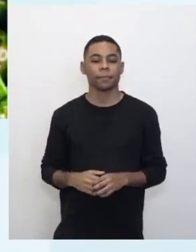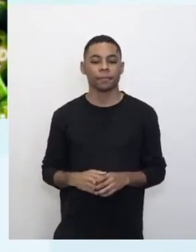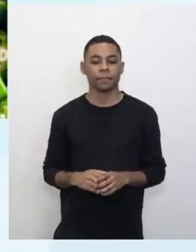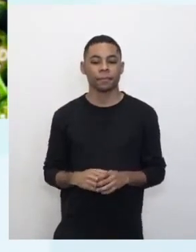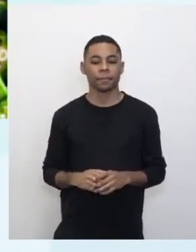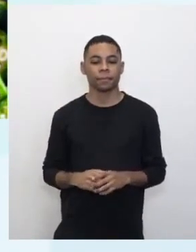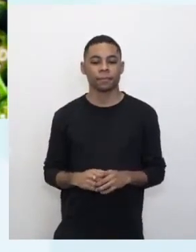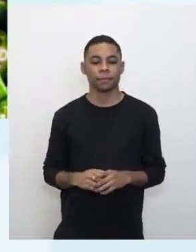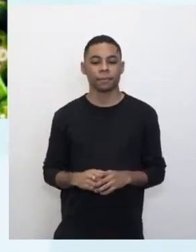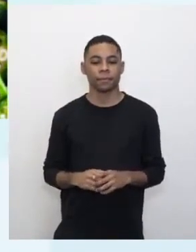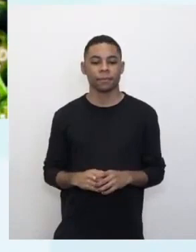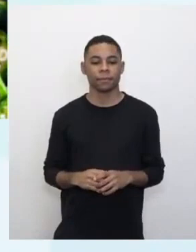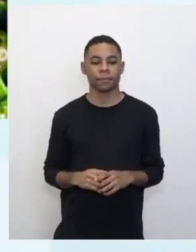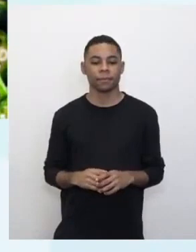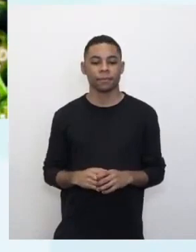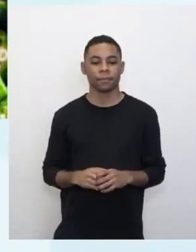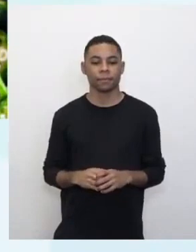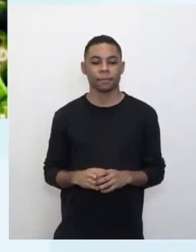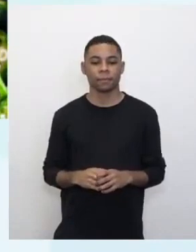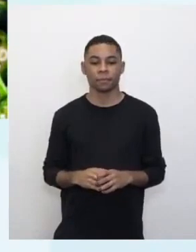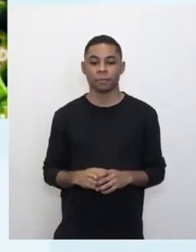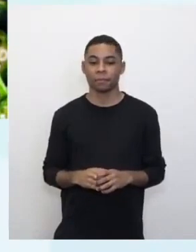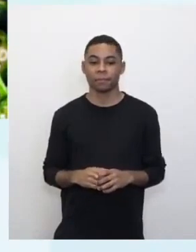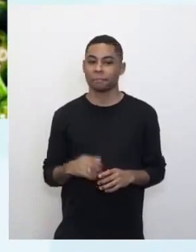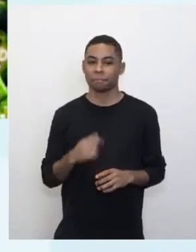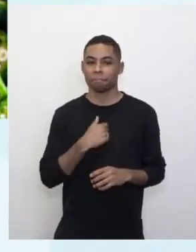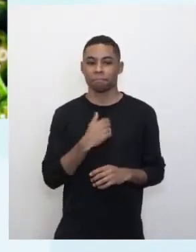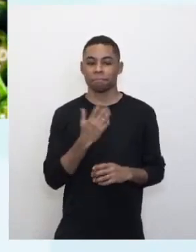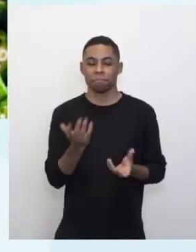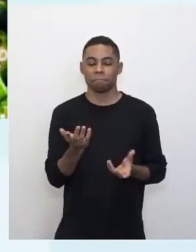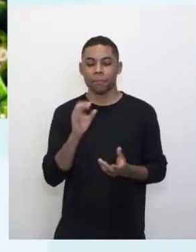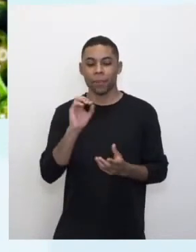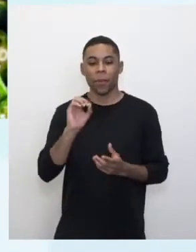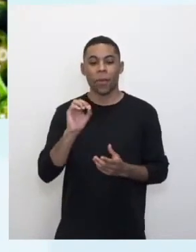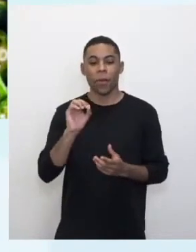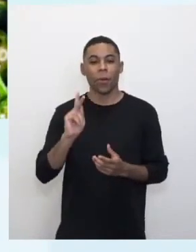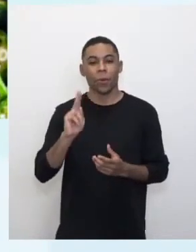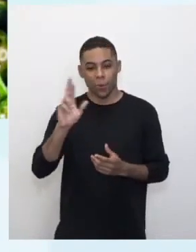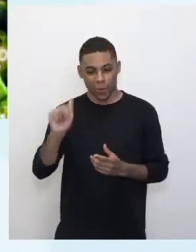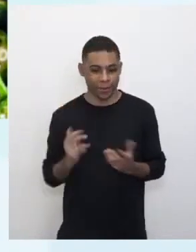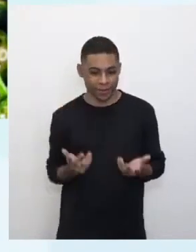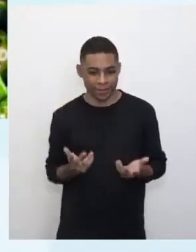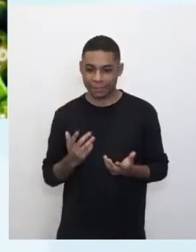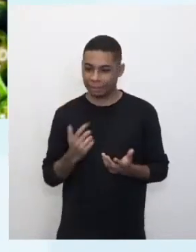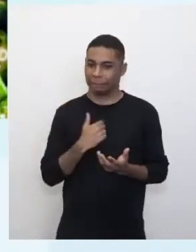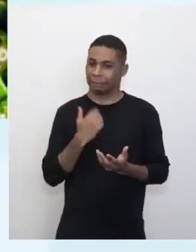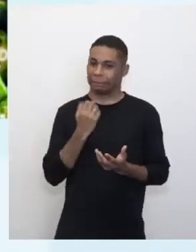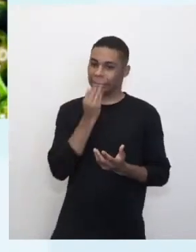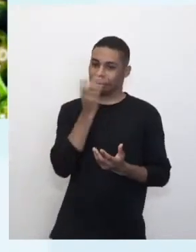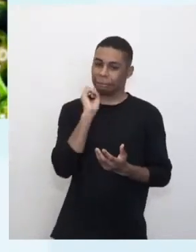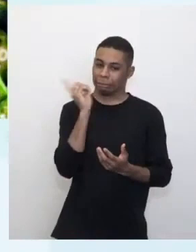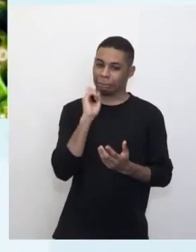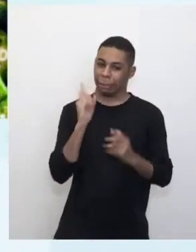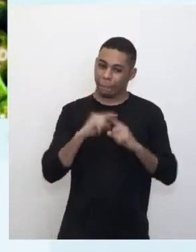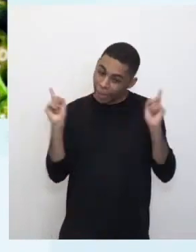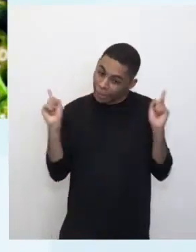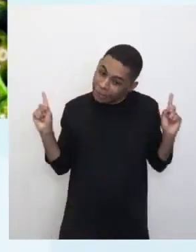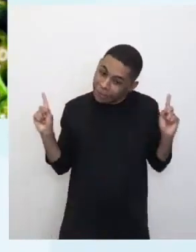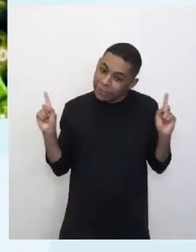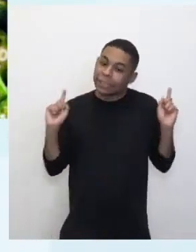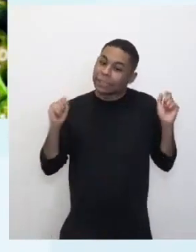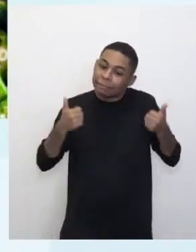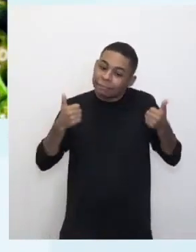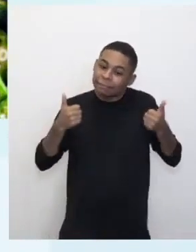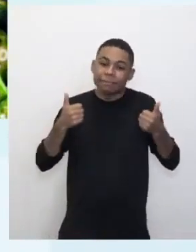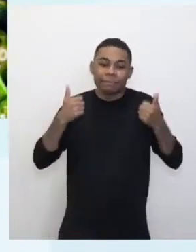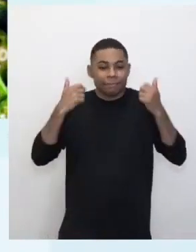Scarlet eggplant. I don't like it. Okra. I don't like it. So Neither.